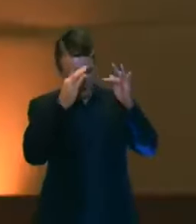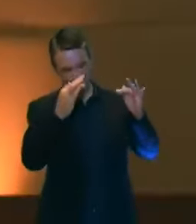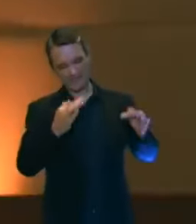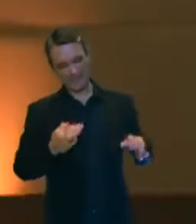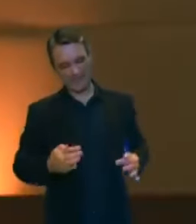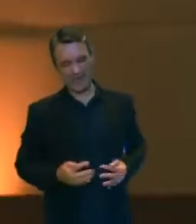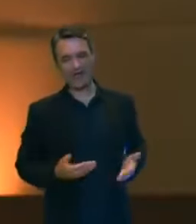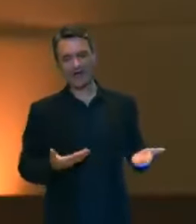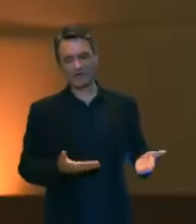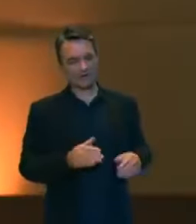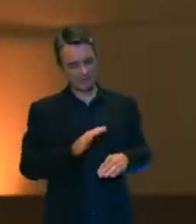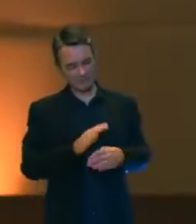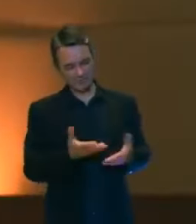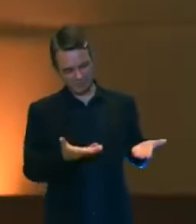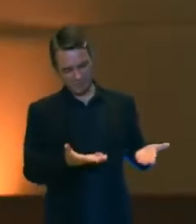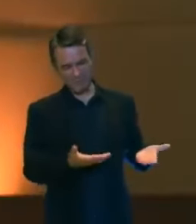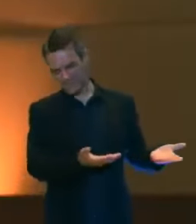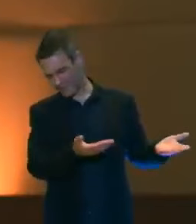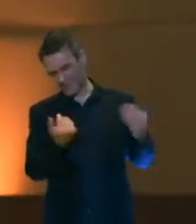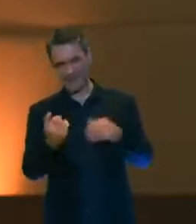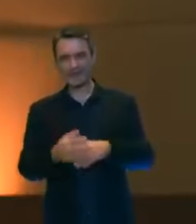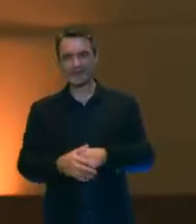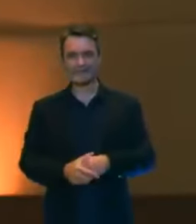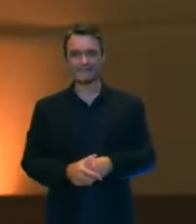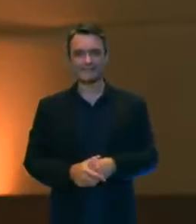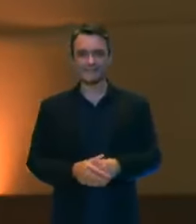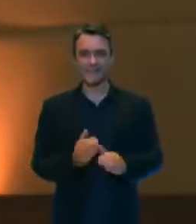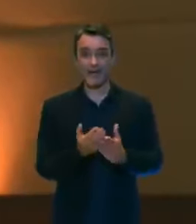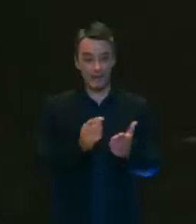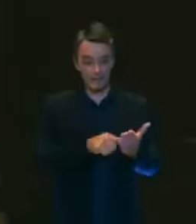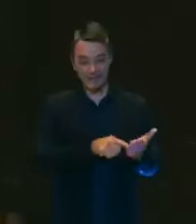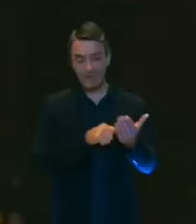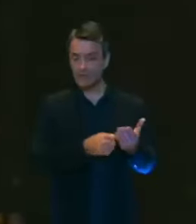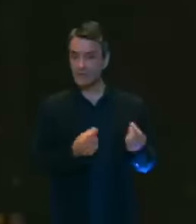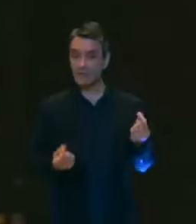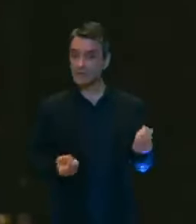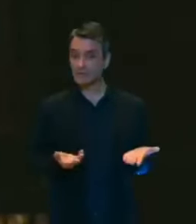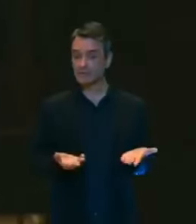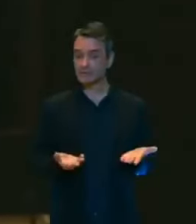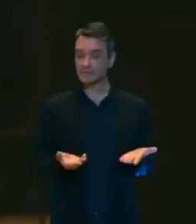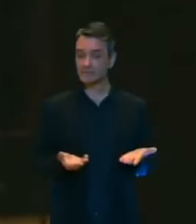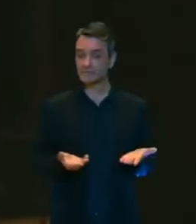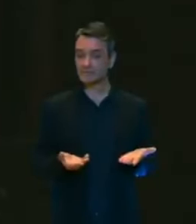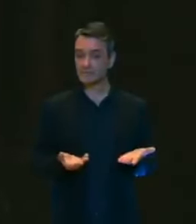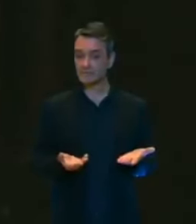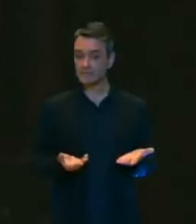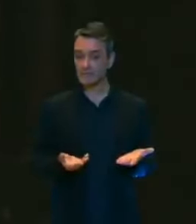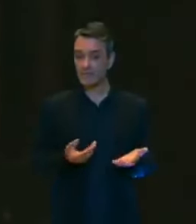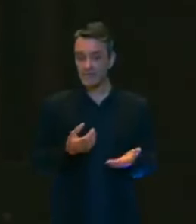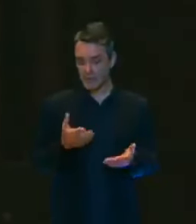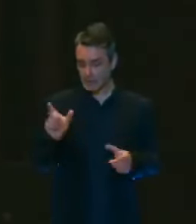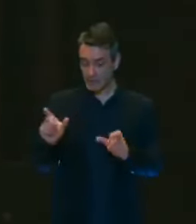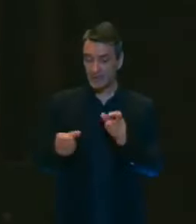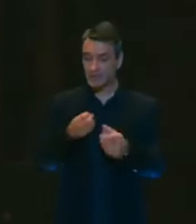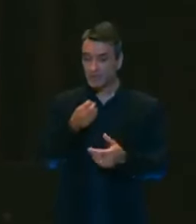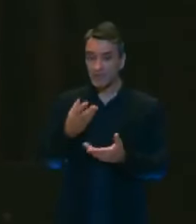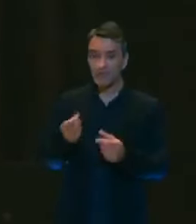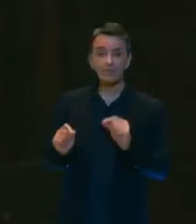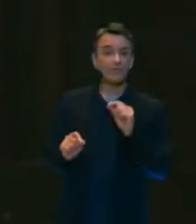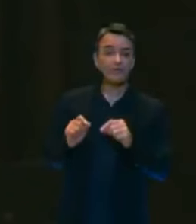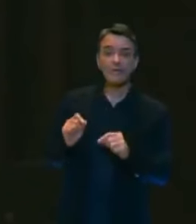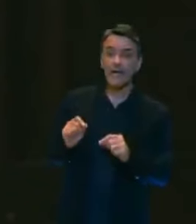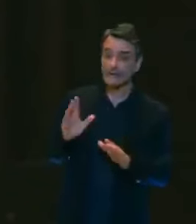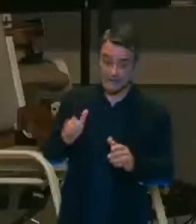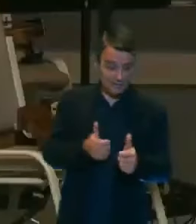te colocarei. A Bíblia diz: bem-aventurados são os que são perseguidos por causa do